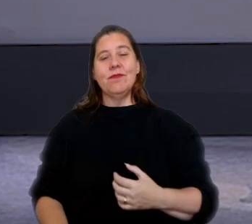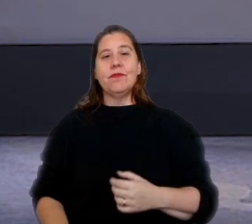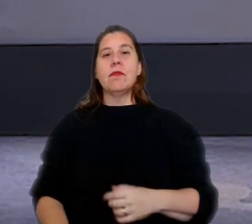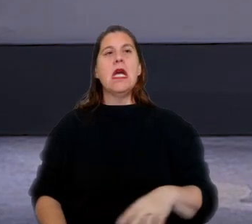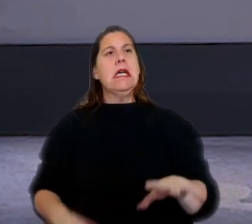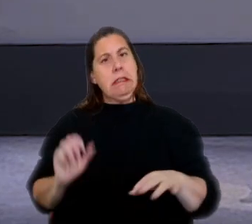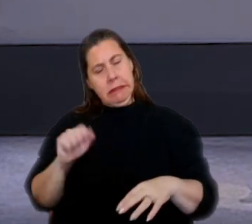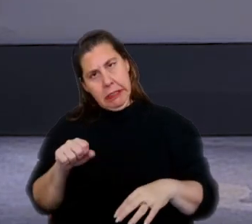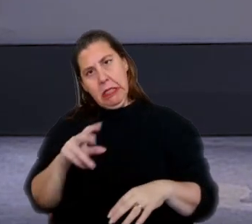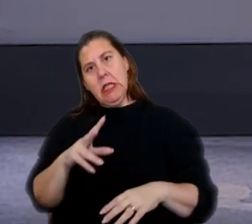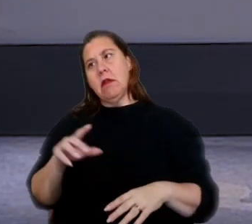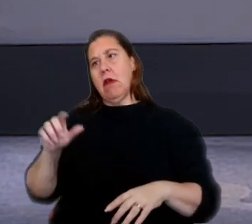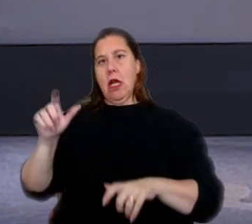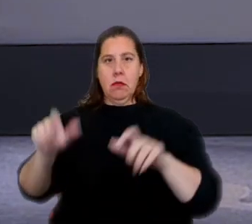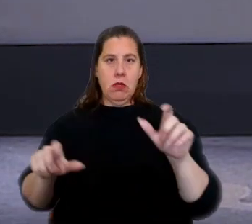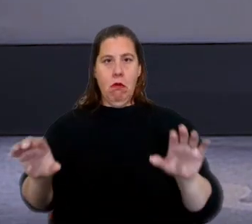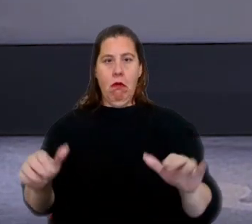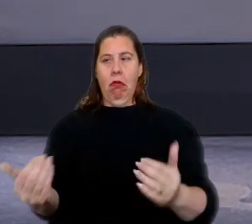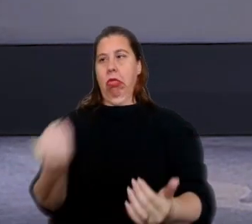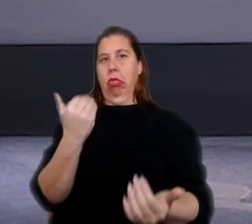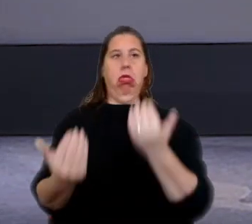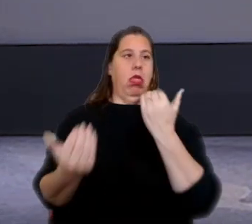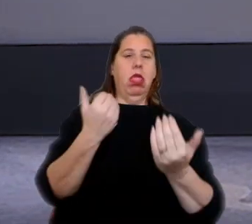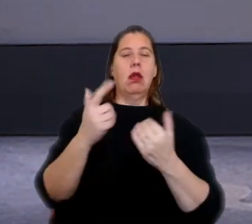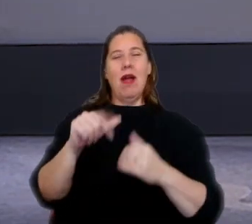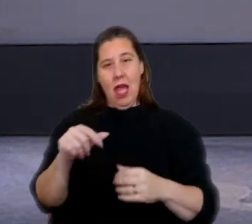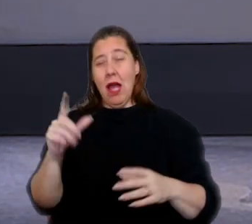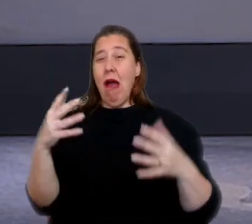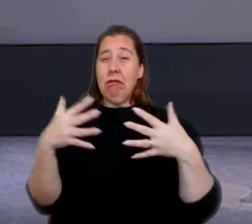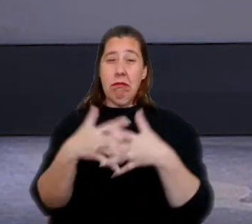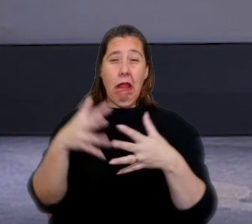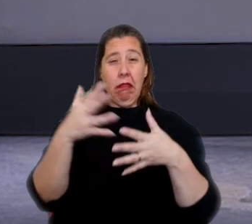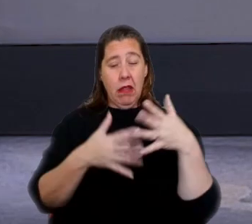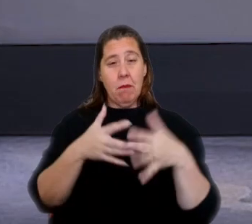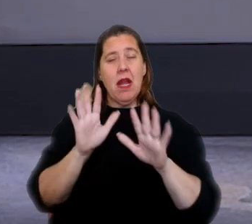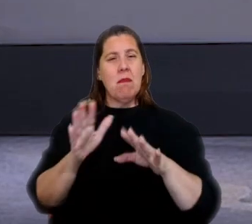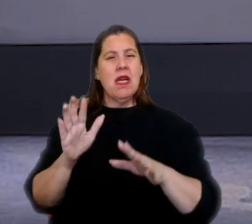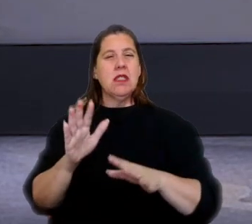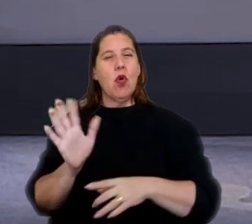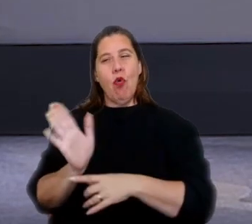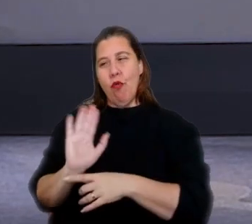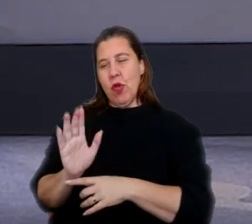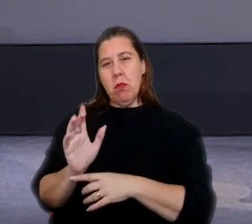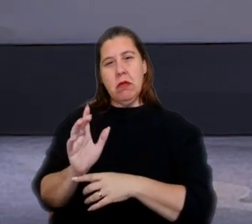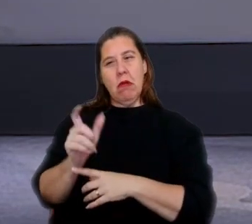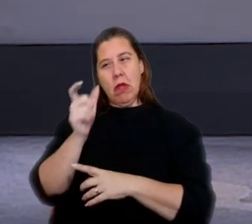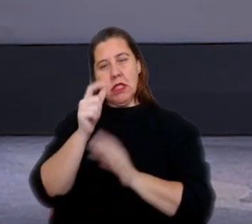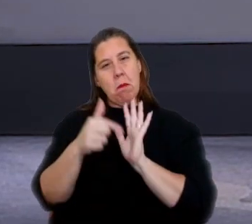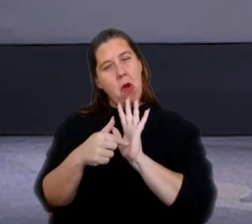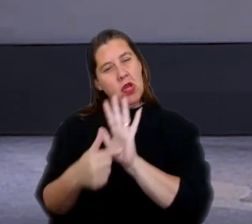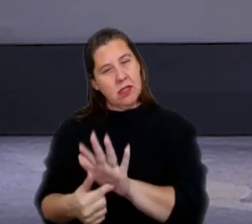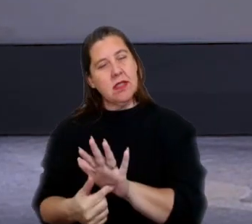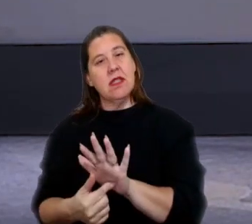com forças externas. Lógico que essas forças atrapalham, elas entram no caminho, elas são influências importantes, mas eu acho que o filme está muito mais interessado